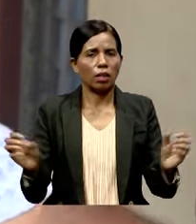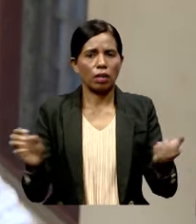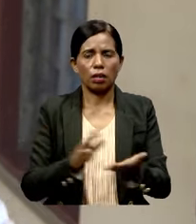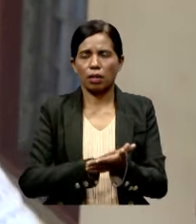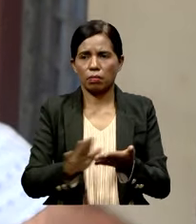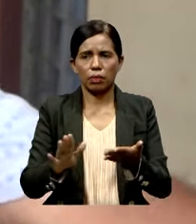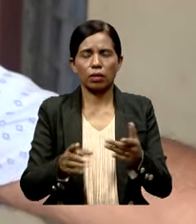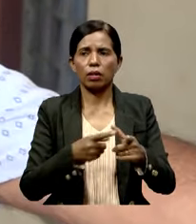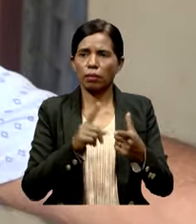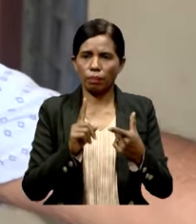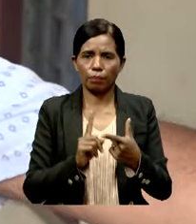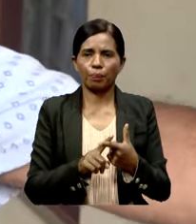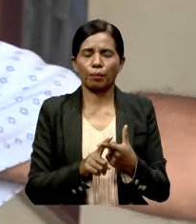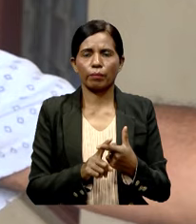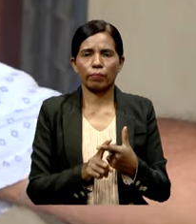de